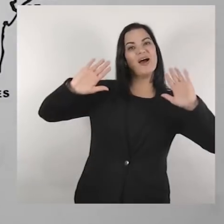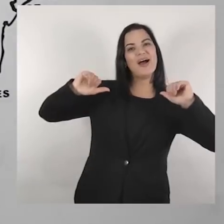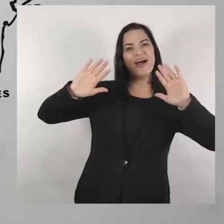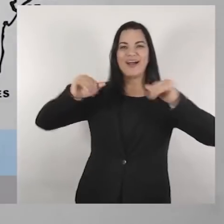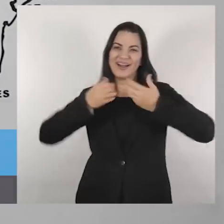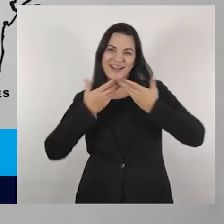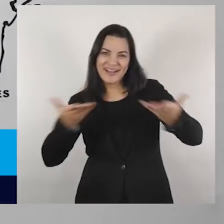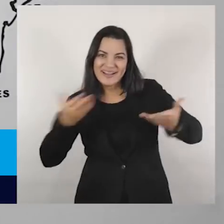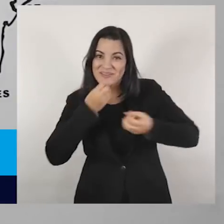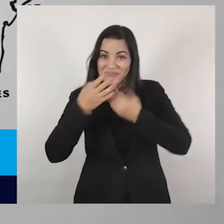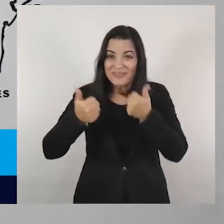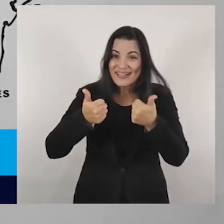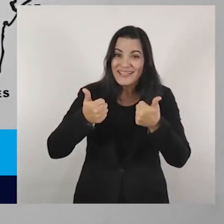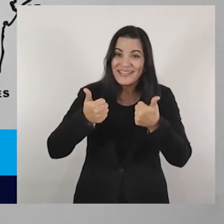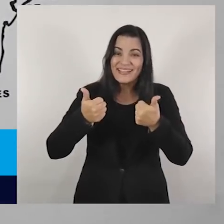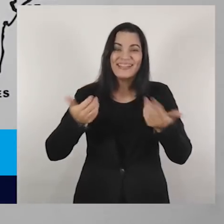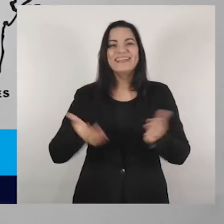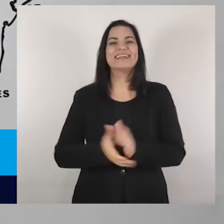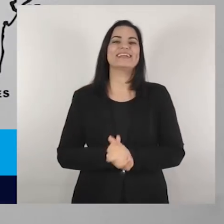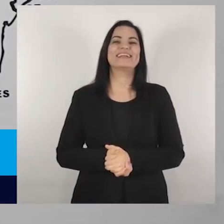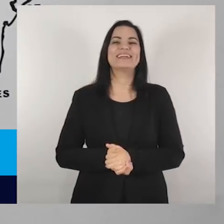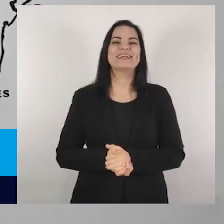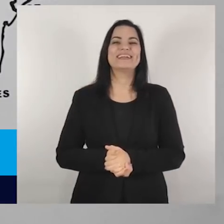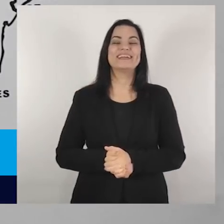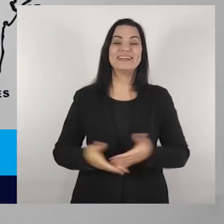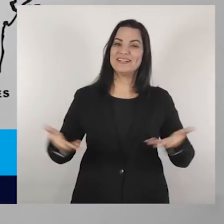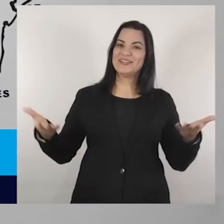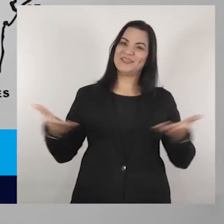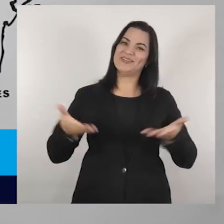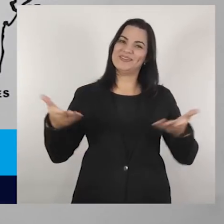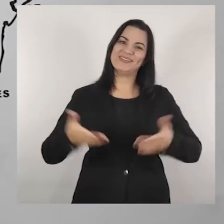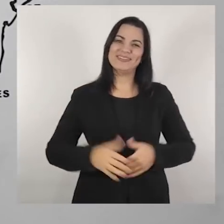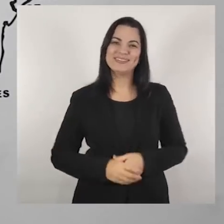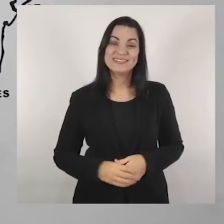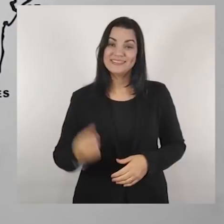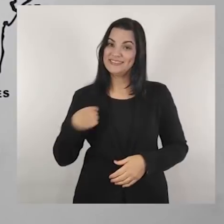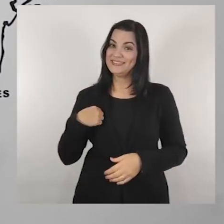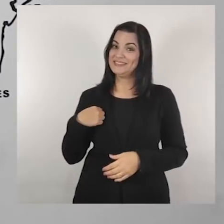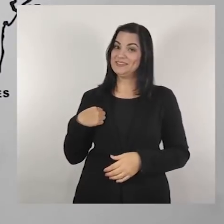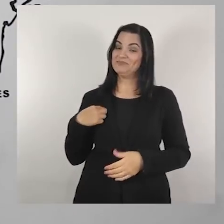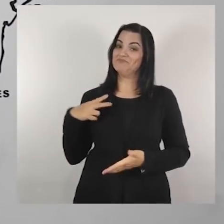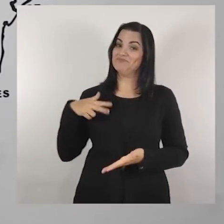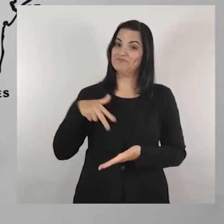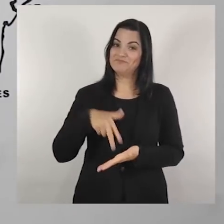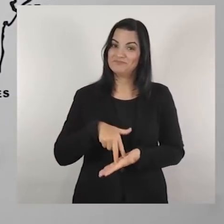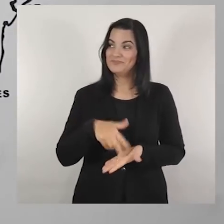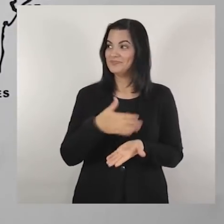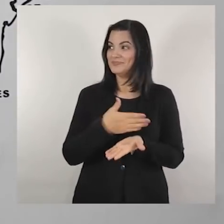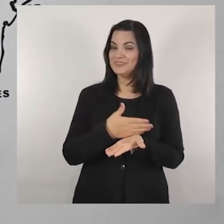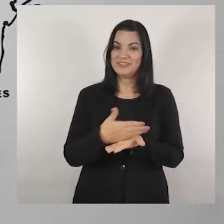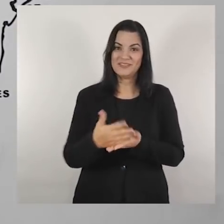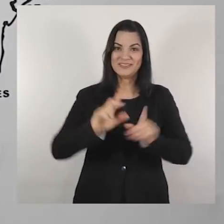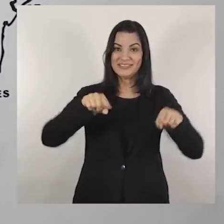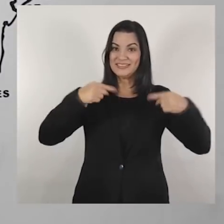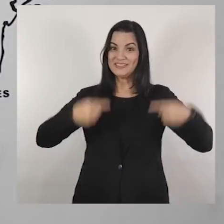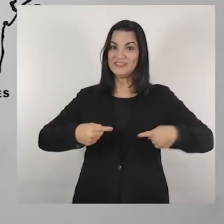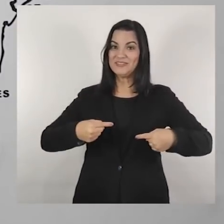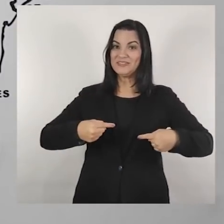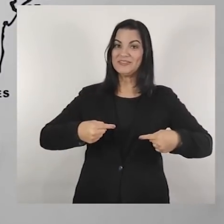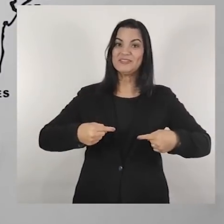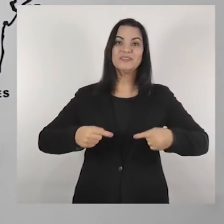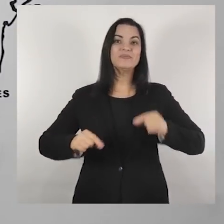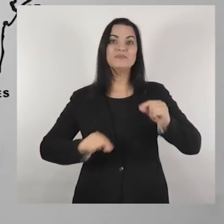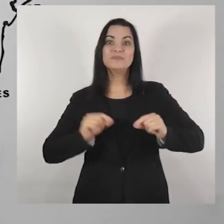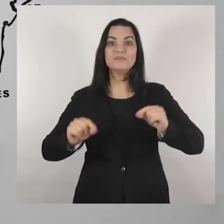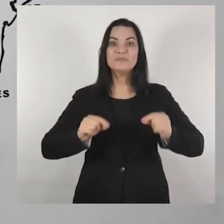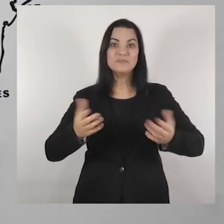Olá, minha turma querida, tudo bem? Hoje eu já vou começar te desafiando.